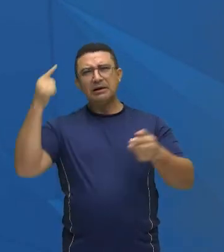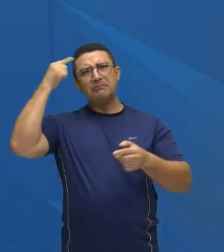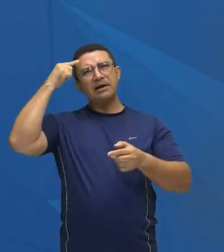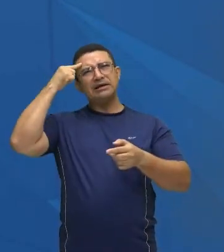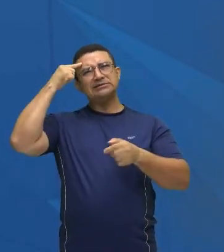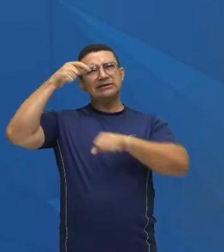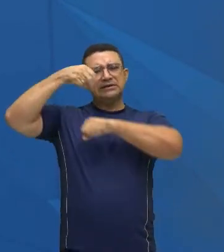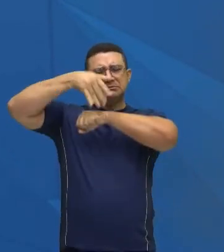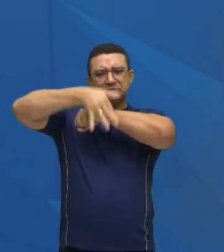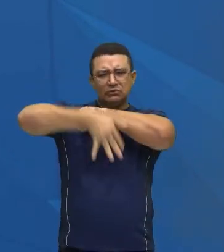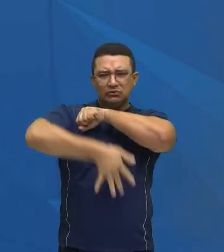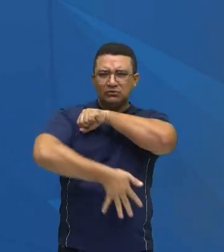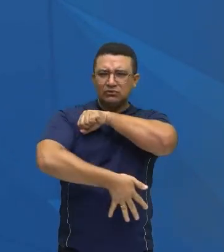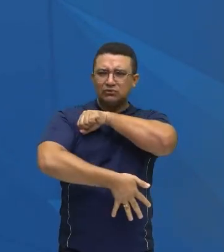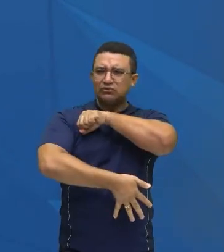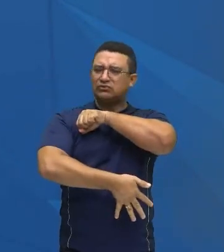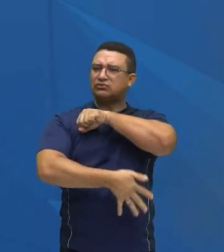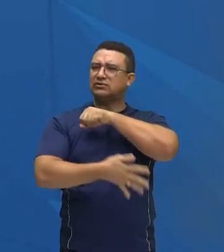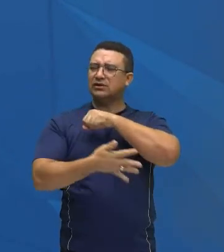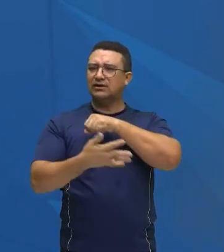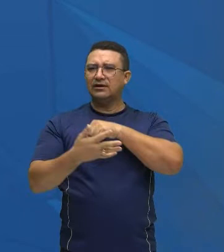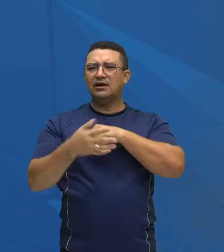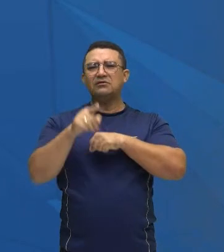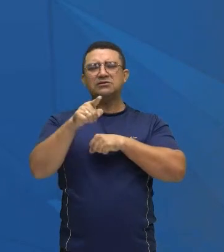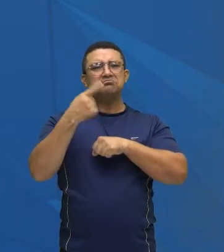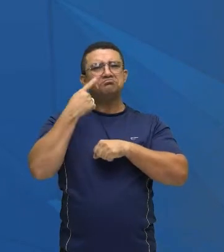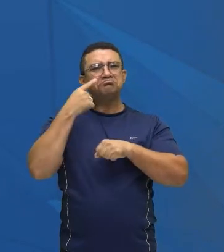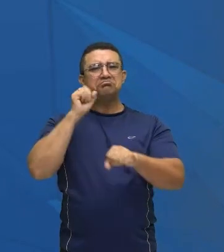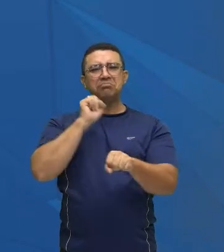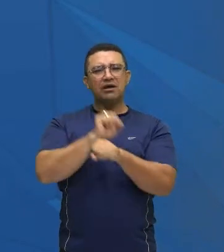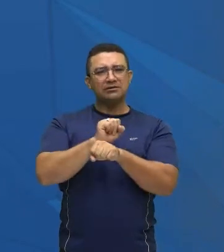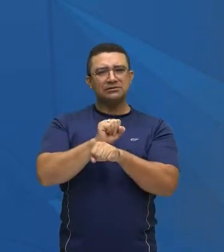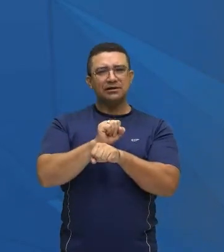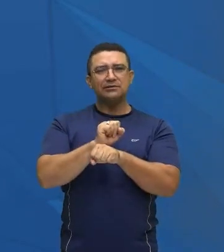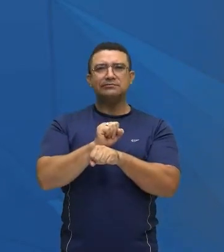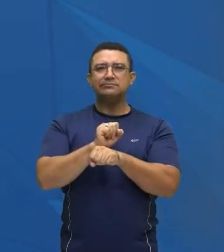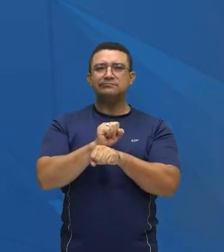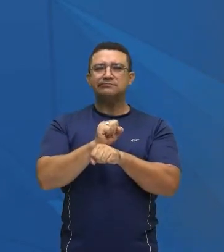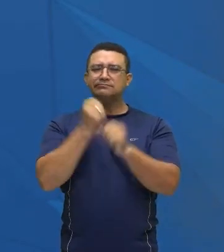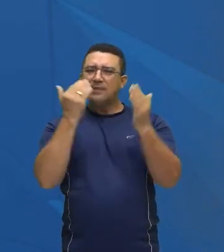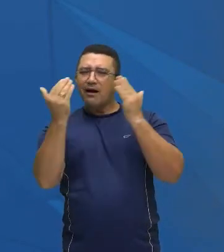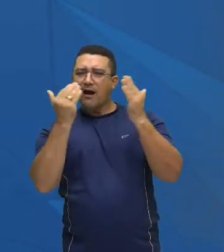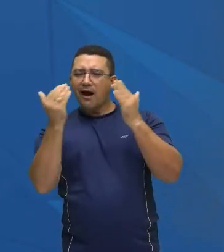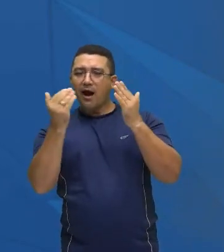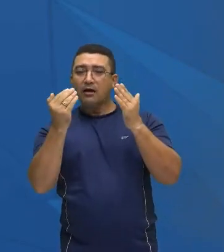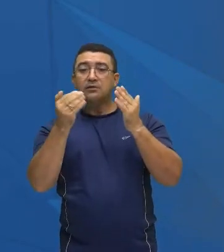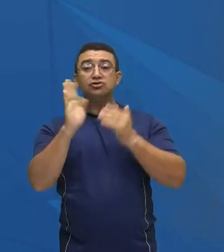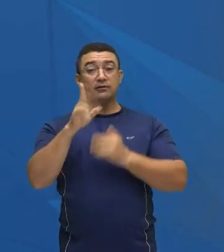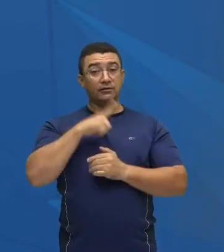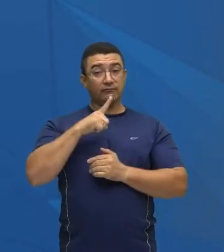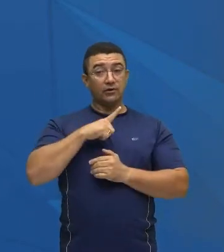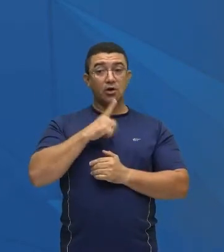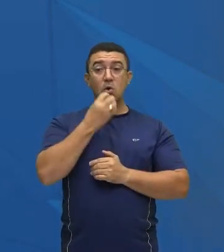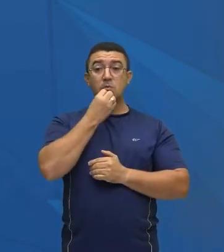uma queda d'água. E eu não sei se vocês pararam para reparar, quem teve a oportunidade, né, de ir numa